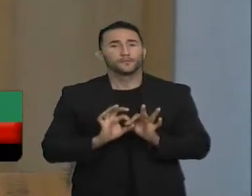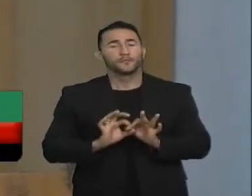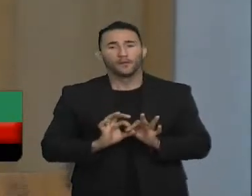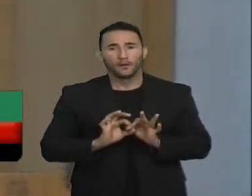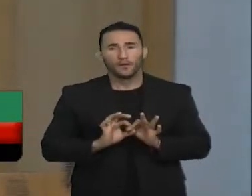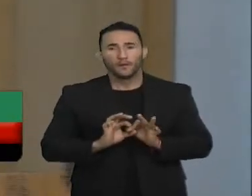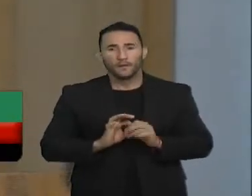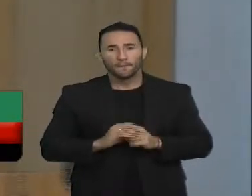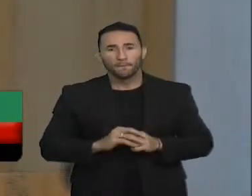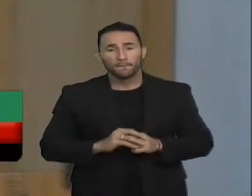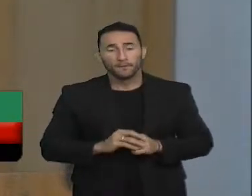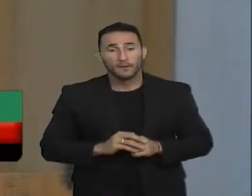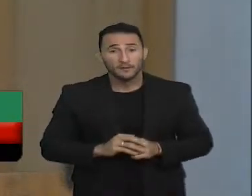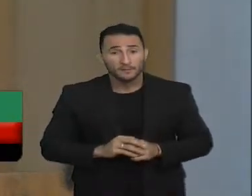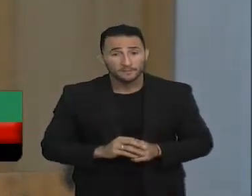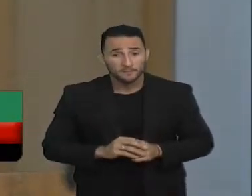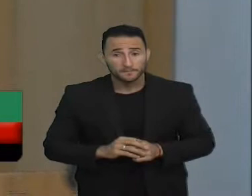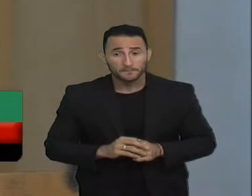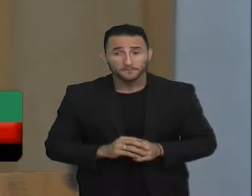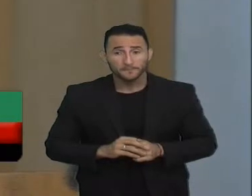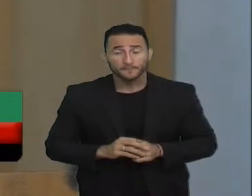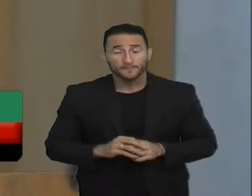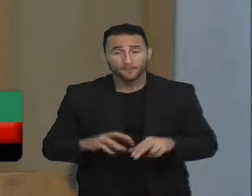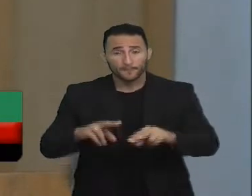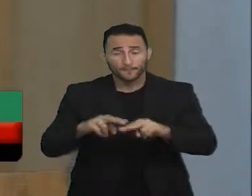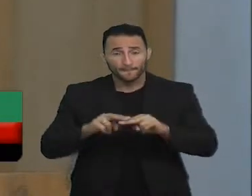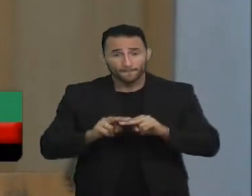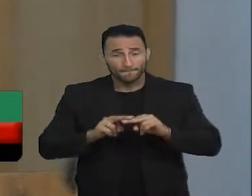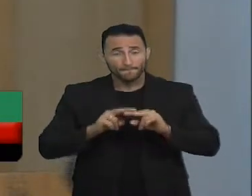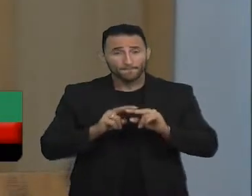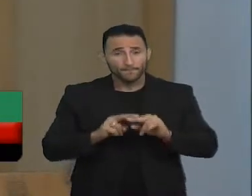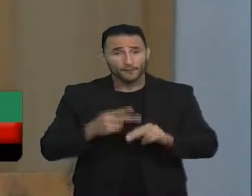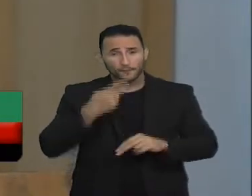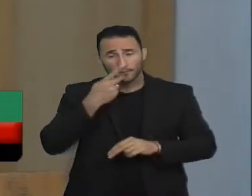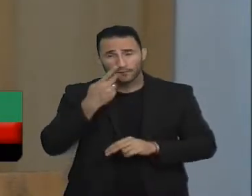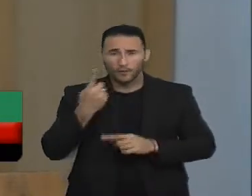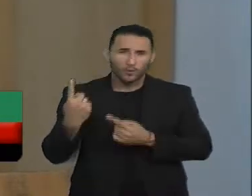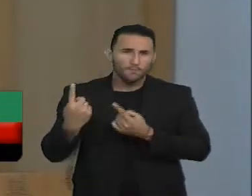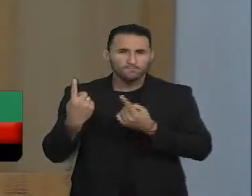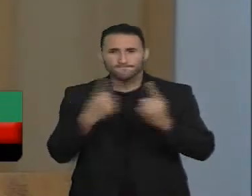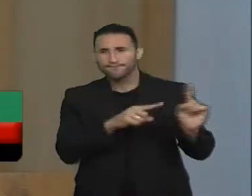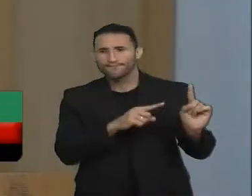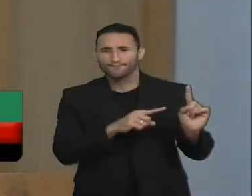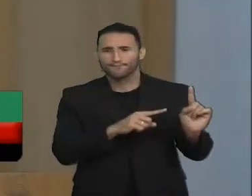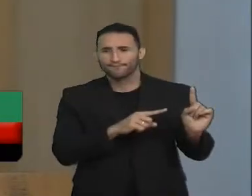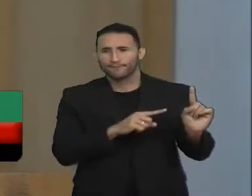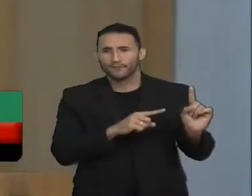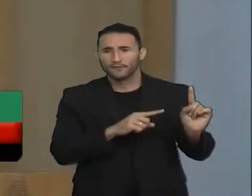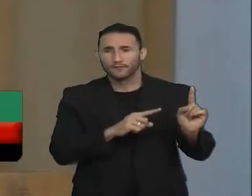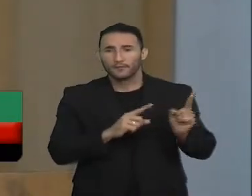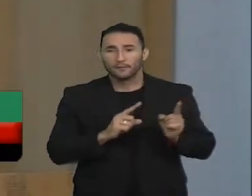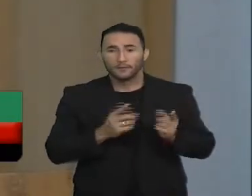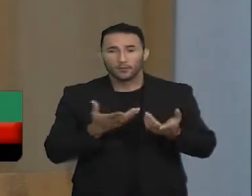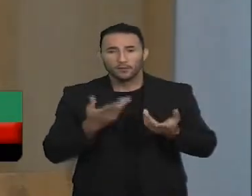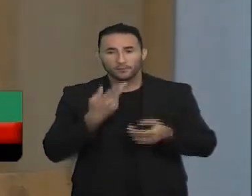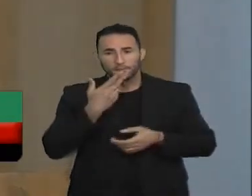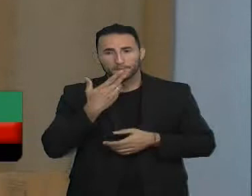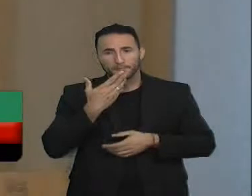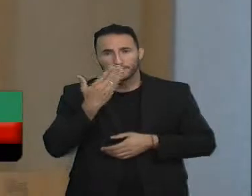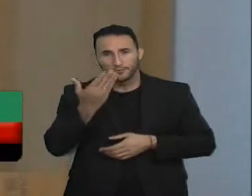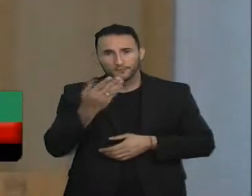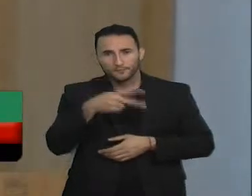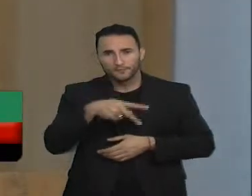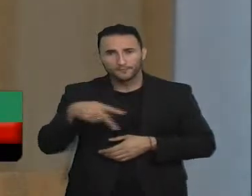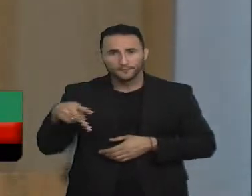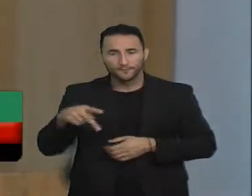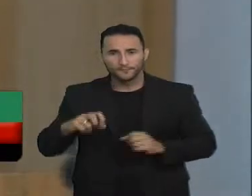Isso nunca vai acabar. Então, eu deixo aqui o meu repúdio, mas eu gostaria de pedir para o presidente da Câmara